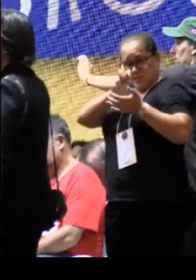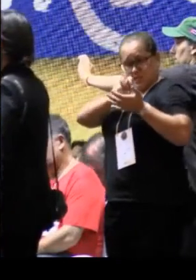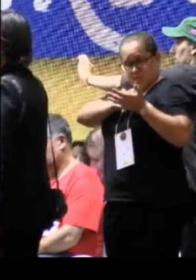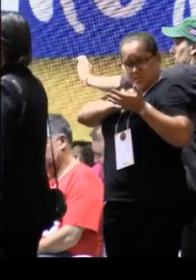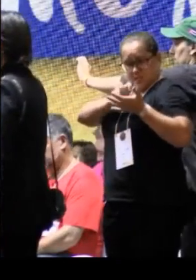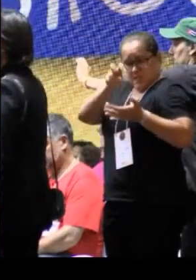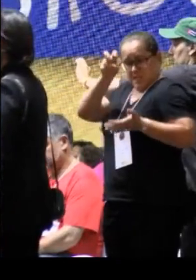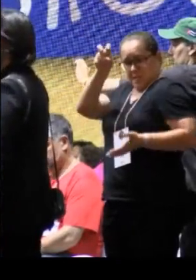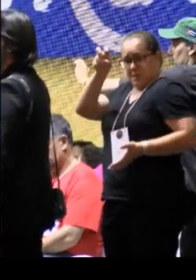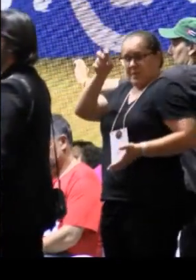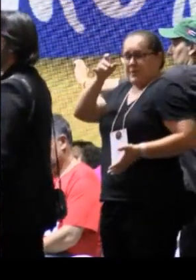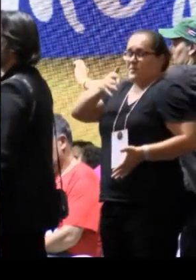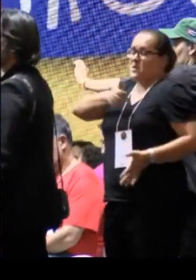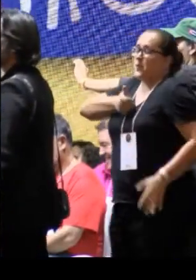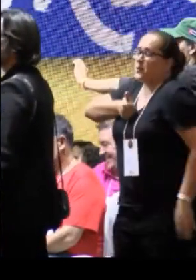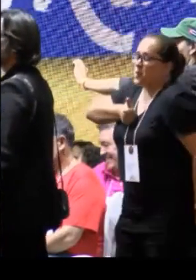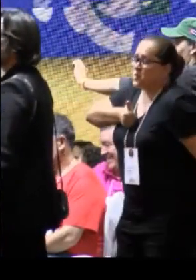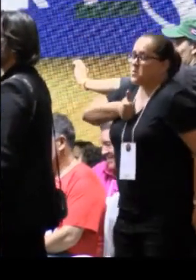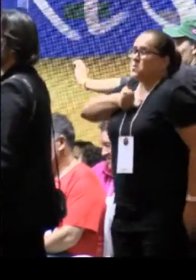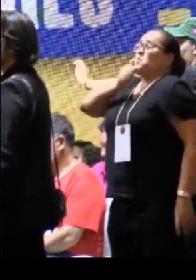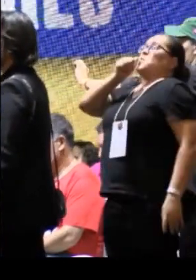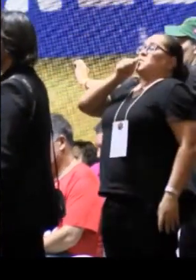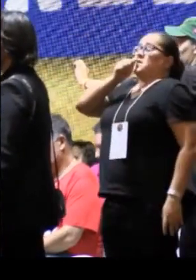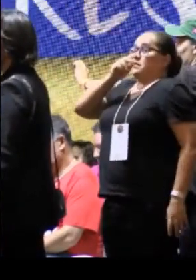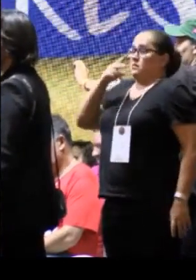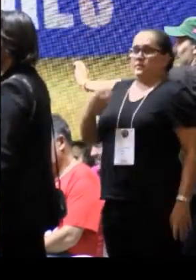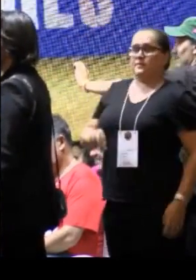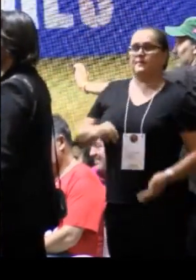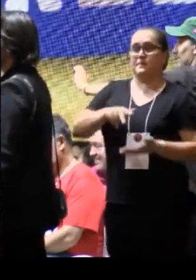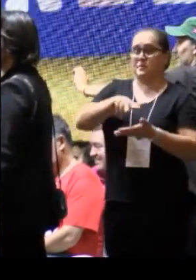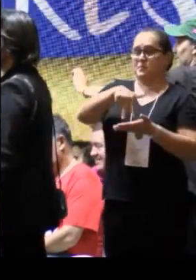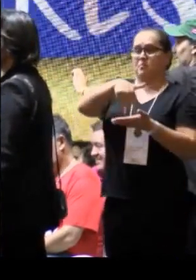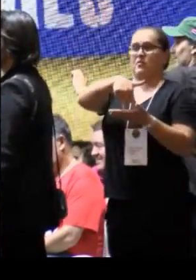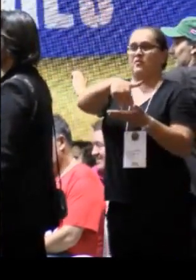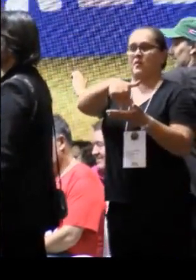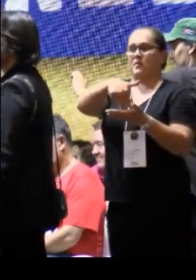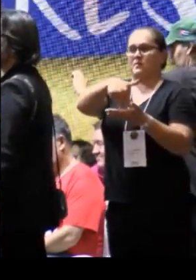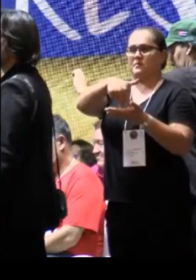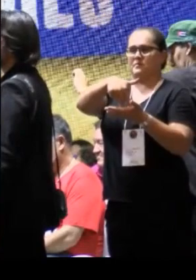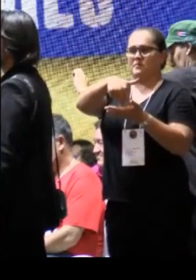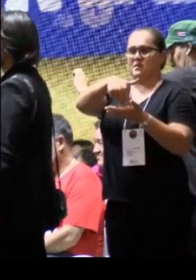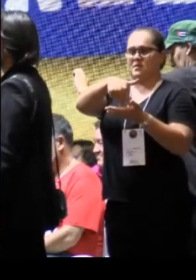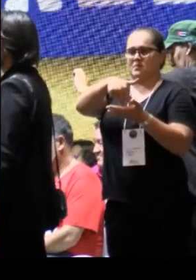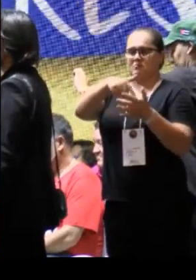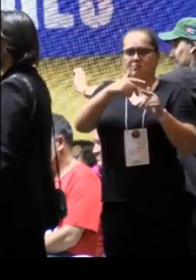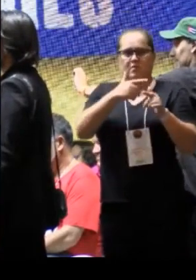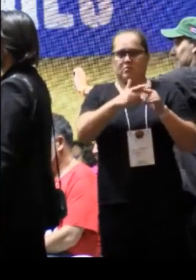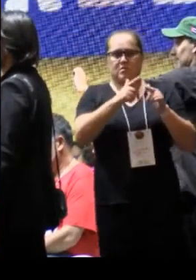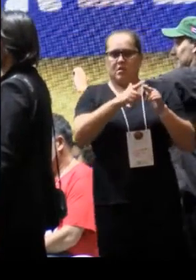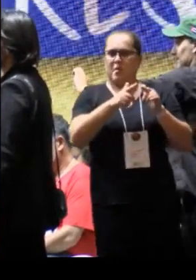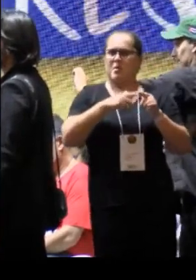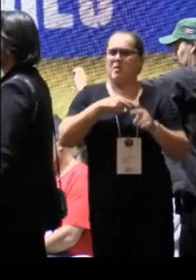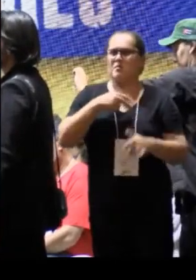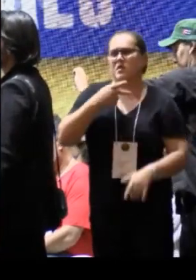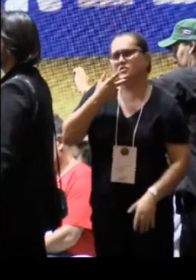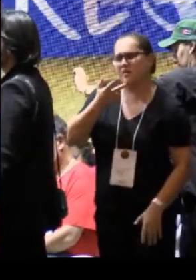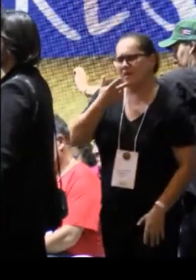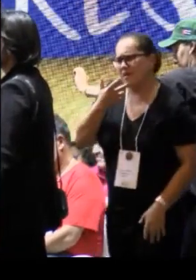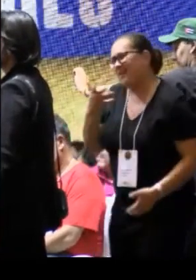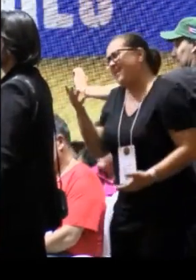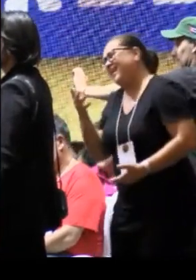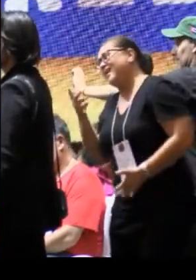conhaque para a goela ficar boa, eu não tinha problema de falar. Agora que as pessoas não querem mais que eu